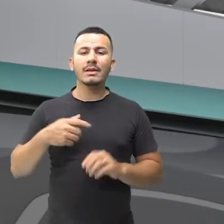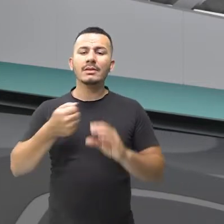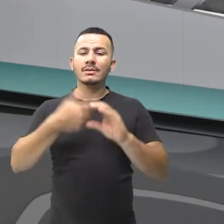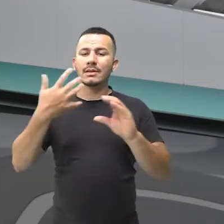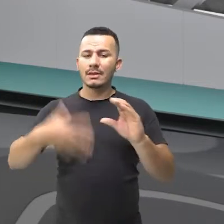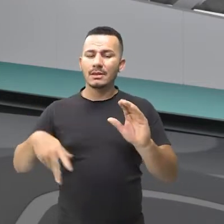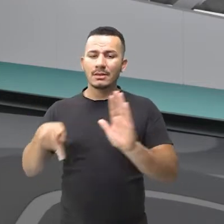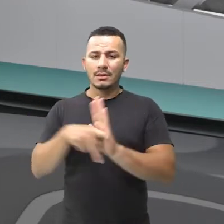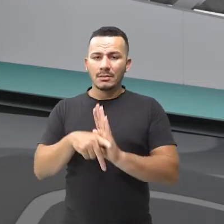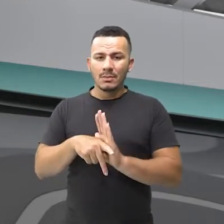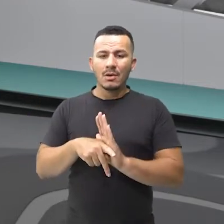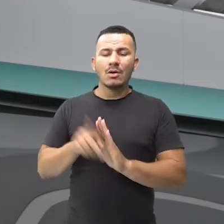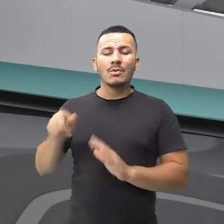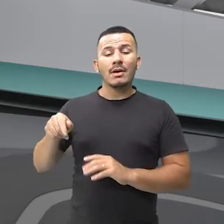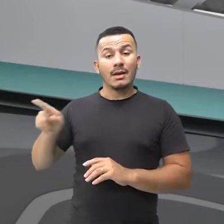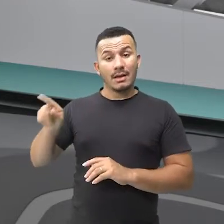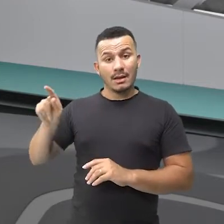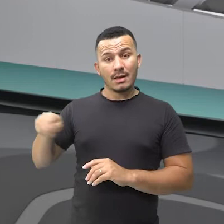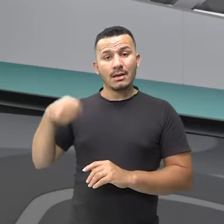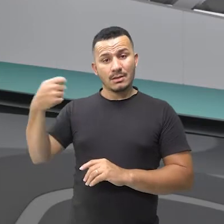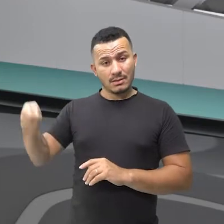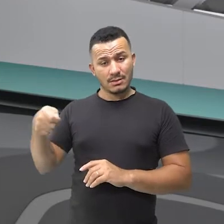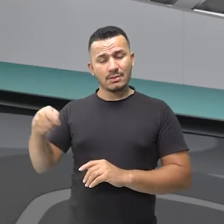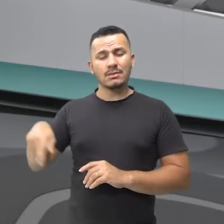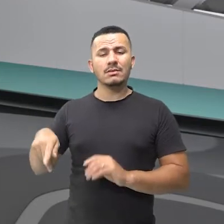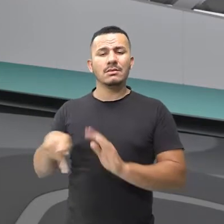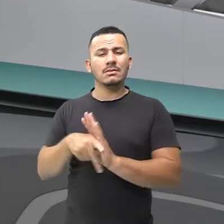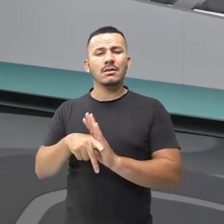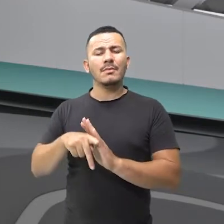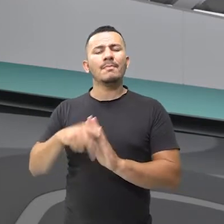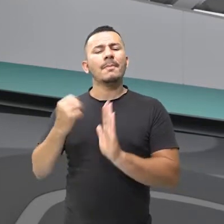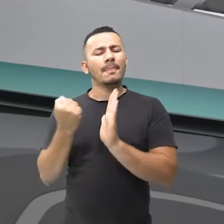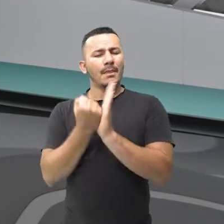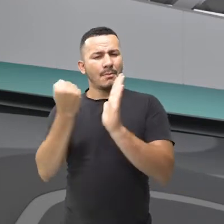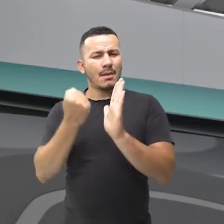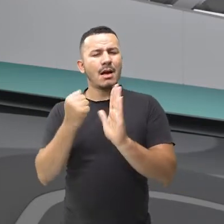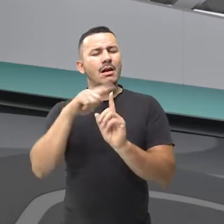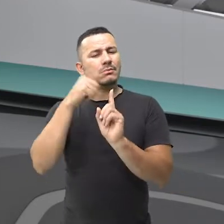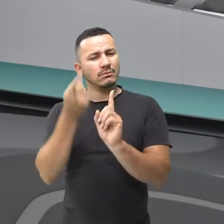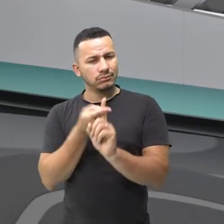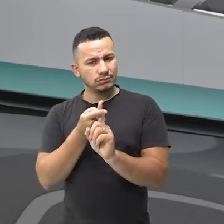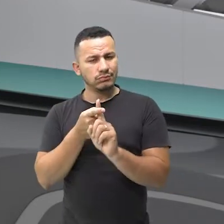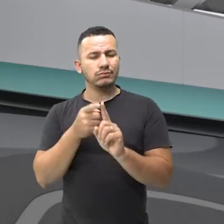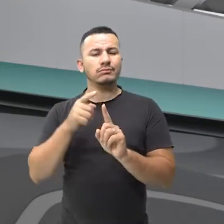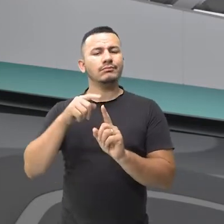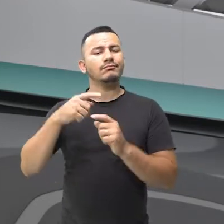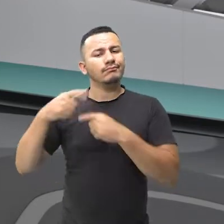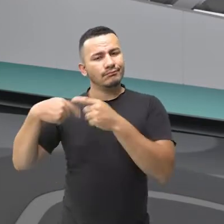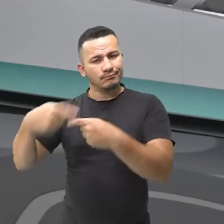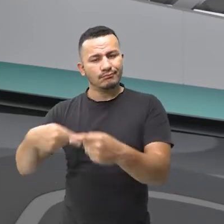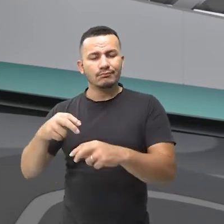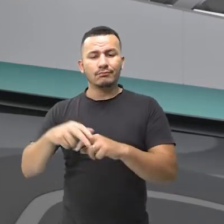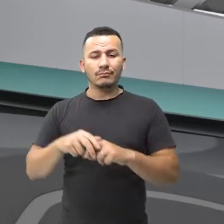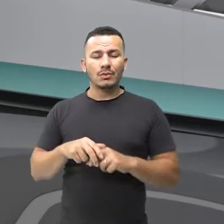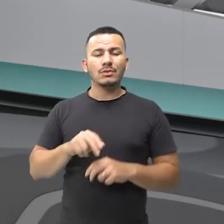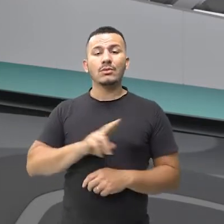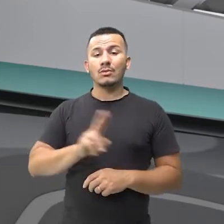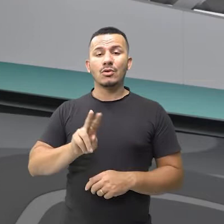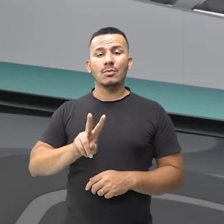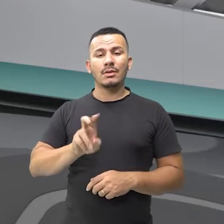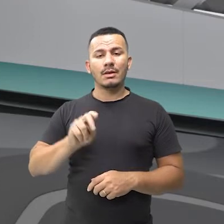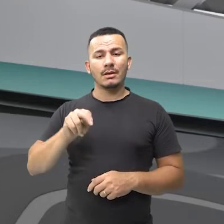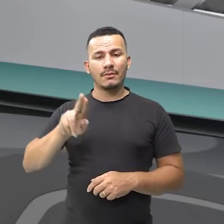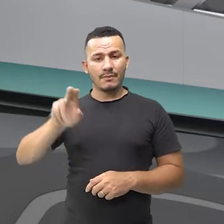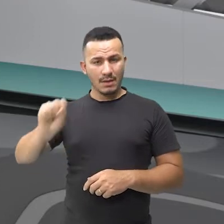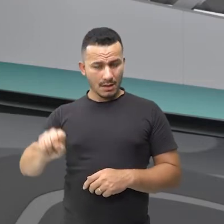essas características e ela é considerada o quê? O símbolo da fertilidade. Então, o nome dela é Vênus de Willendorf,